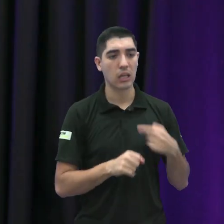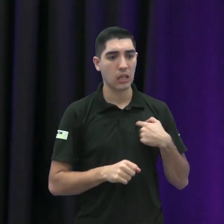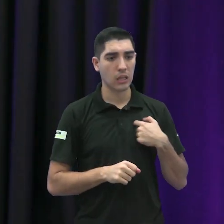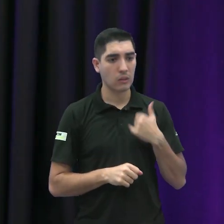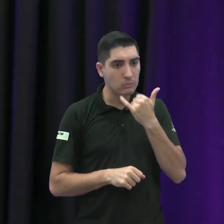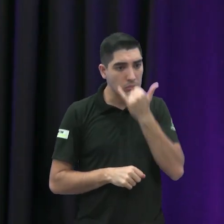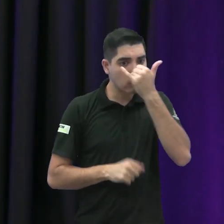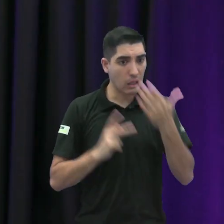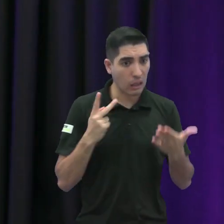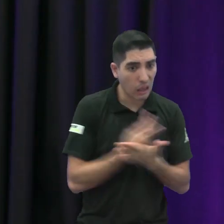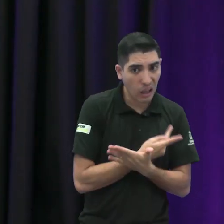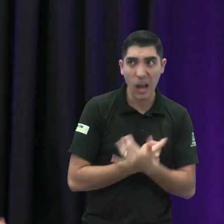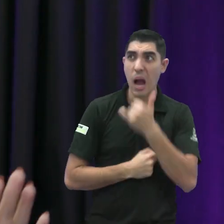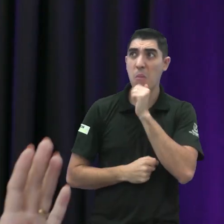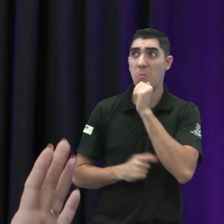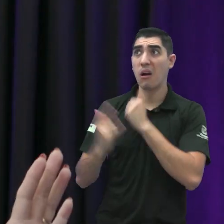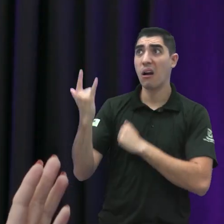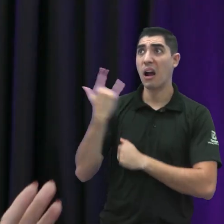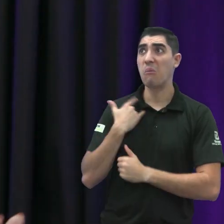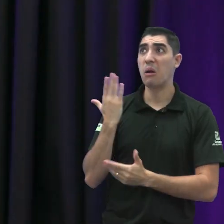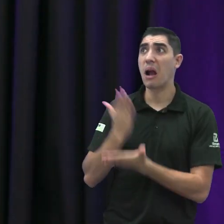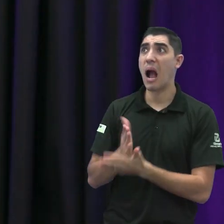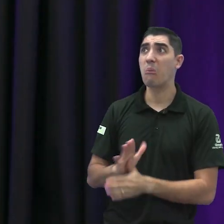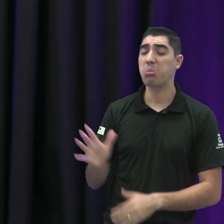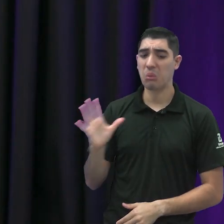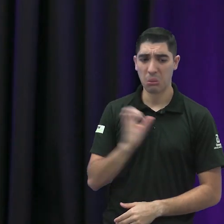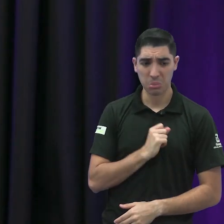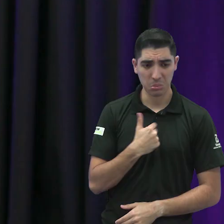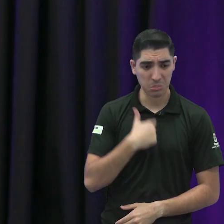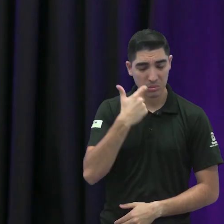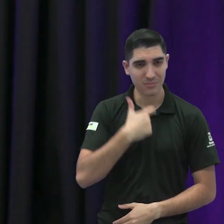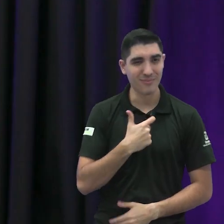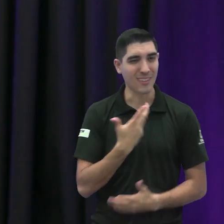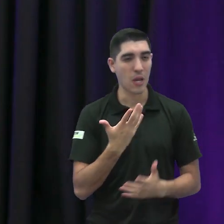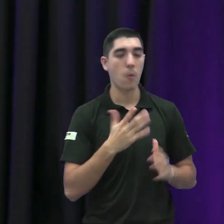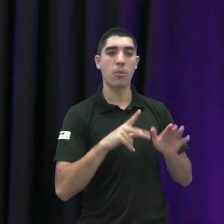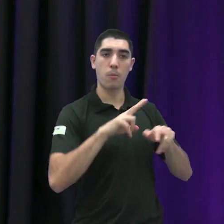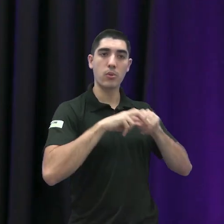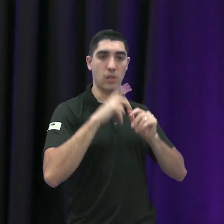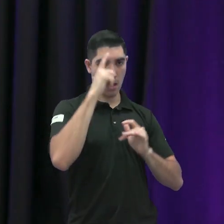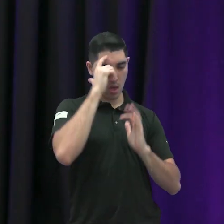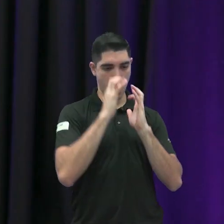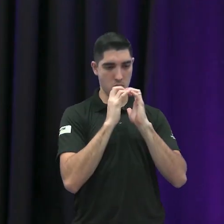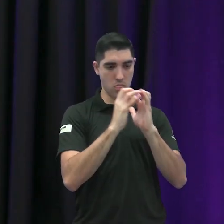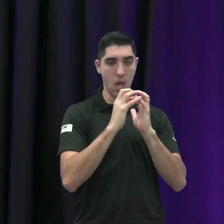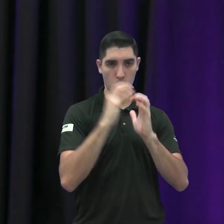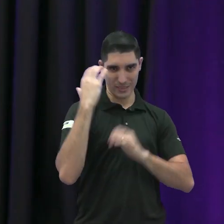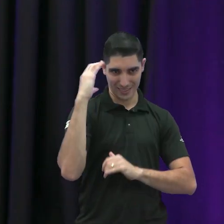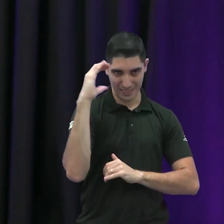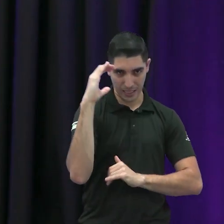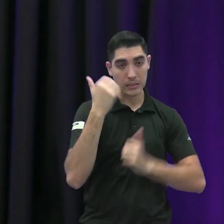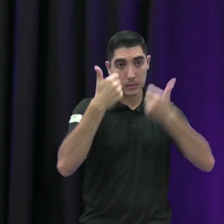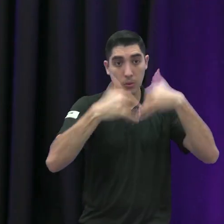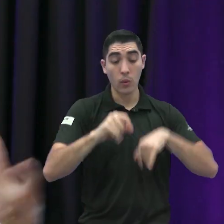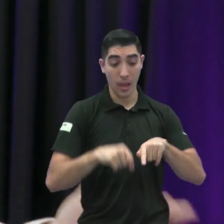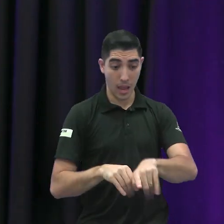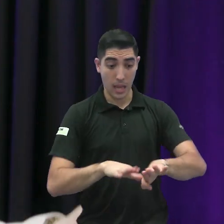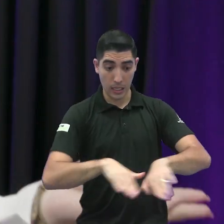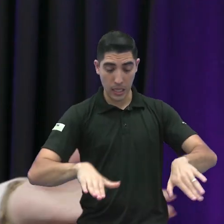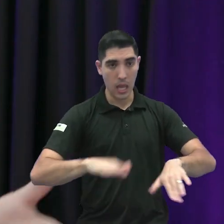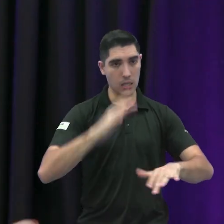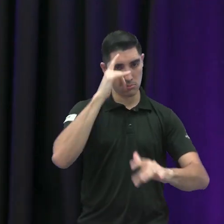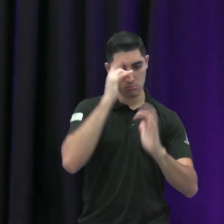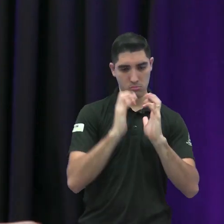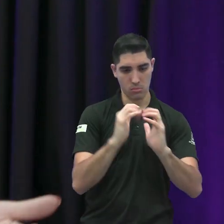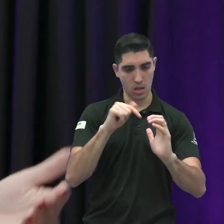que eu erro, né? Minha mãe não vai me amar mais, meu pai não vai me amar mais. Então, a neurociência, ela explica que o cérebro da criança